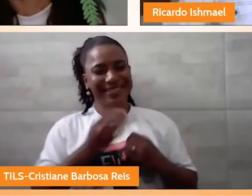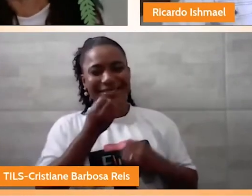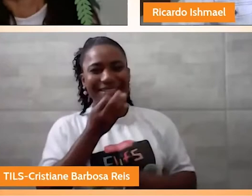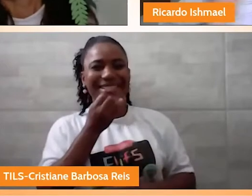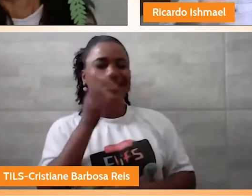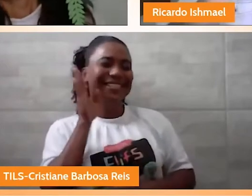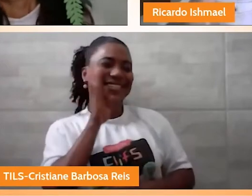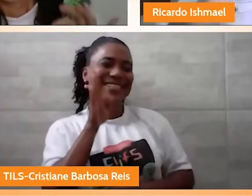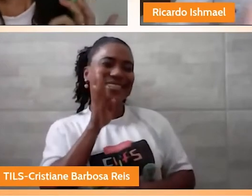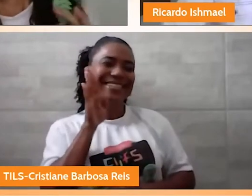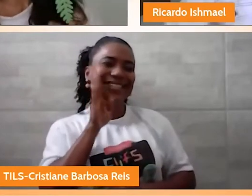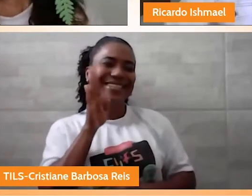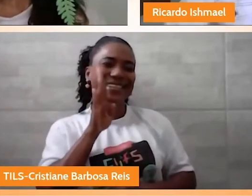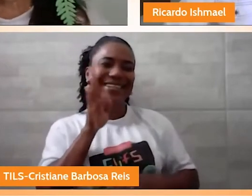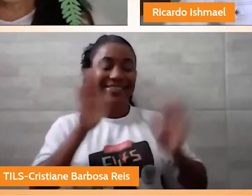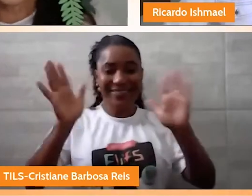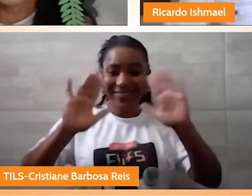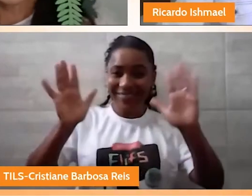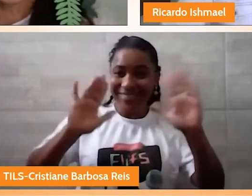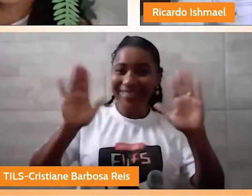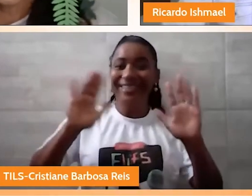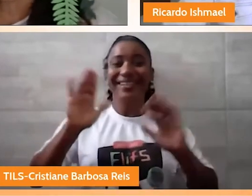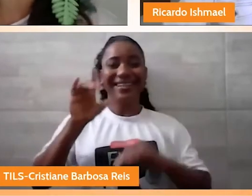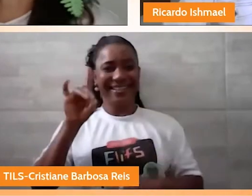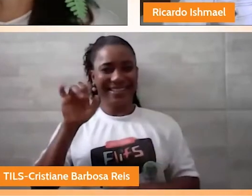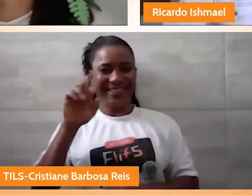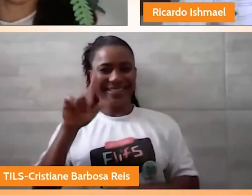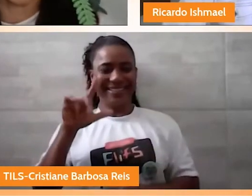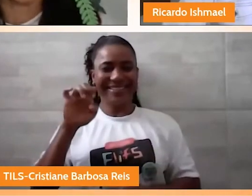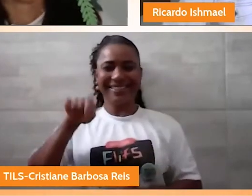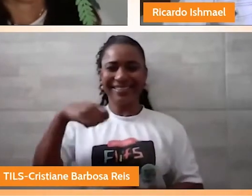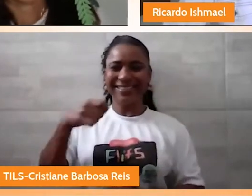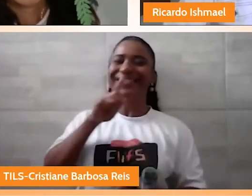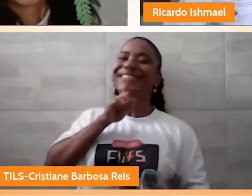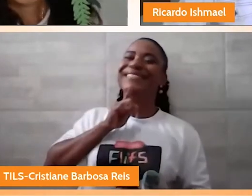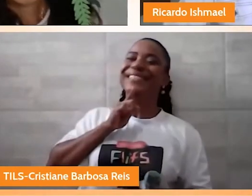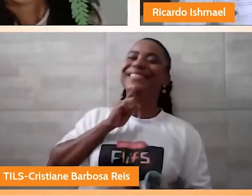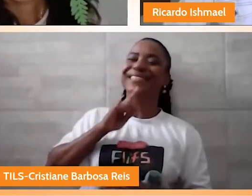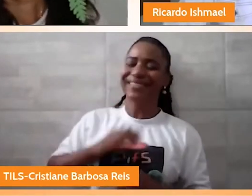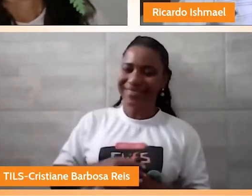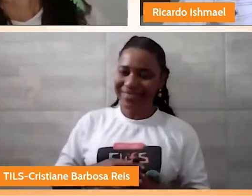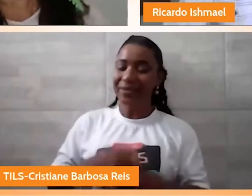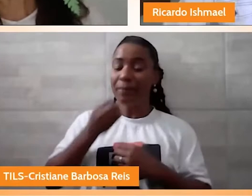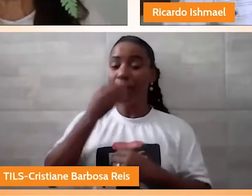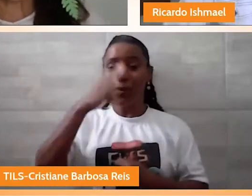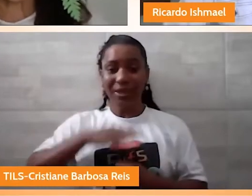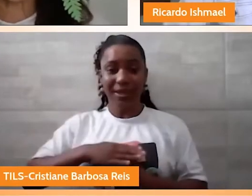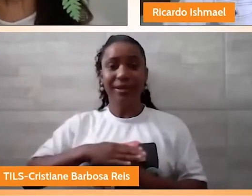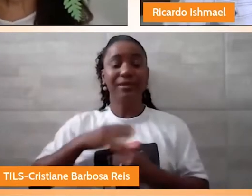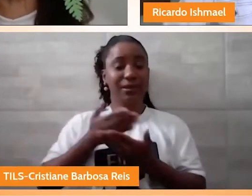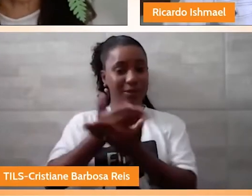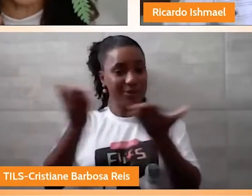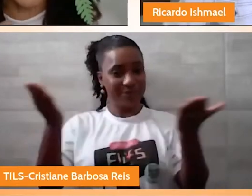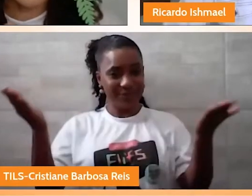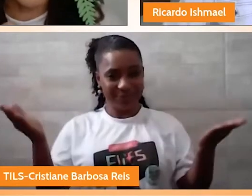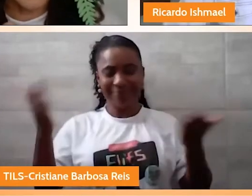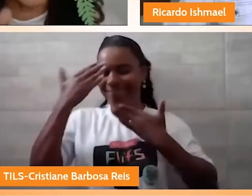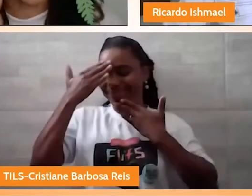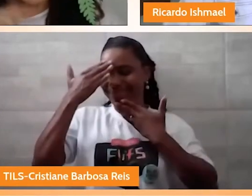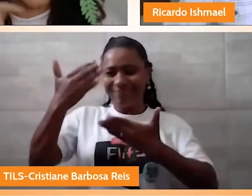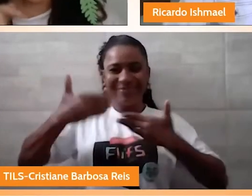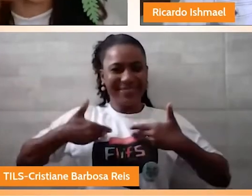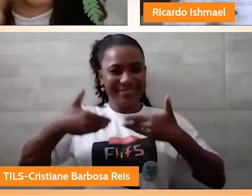tarde! delícia. Oi, Darlene, oi, Cristiane. Boa tarde a todas e a todos aqui. Obrigado pelo convite. Quero dizer que eu sou sua